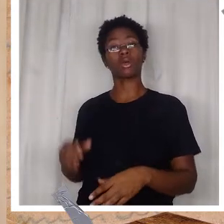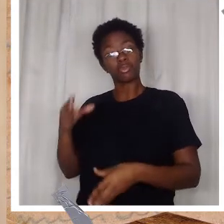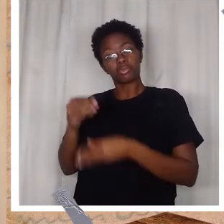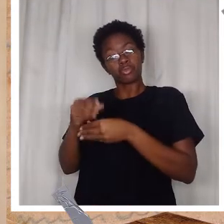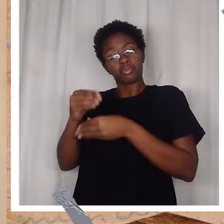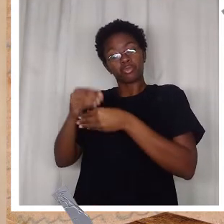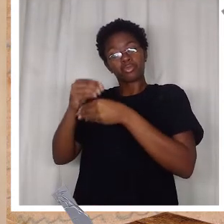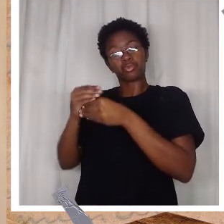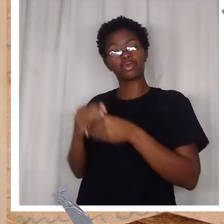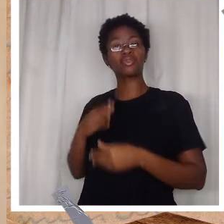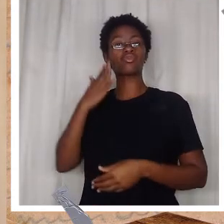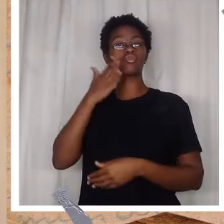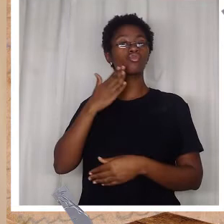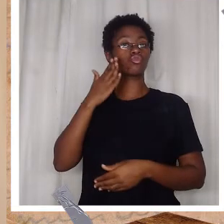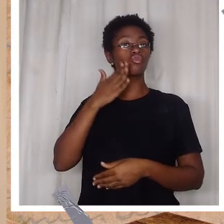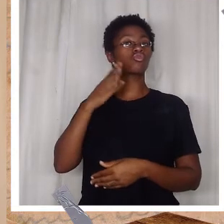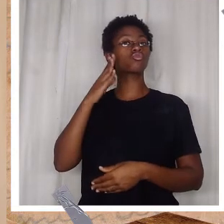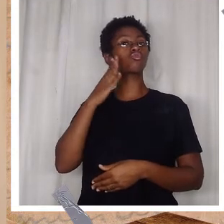ela também